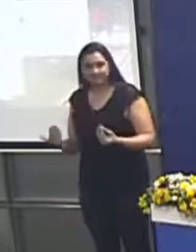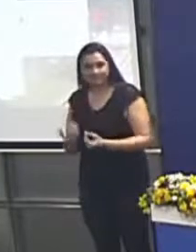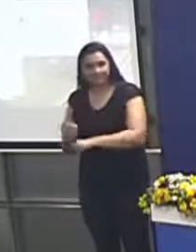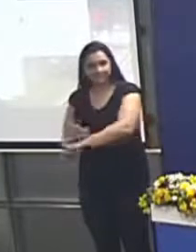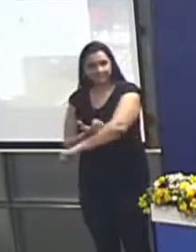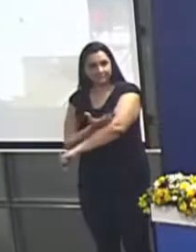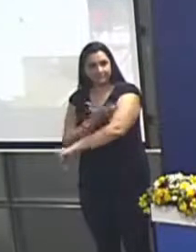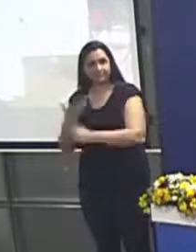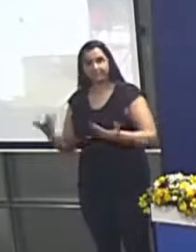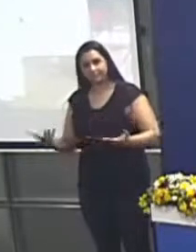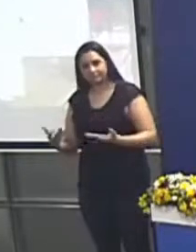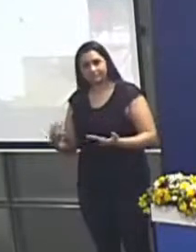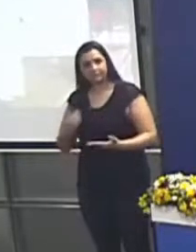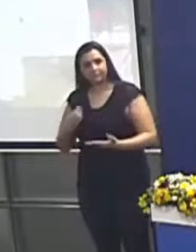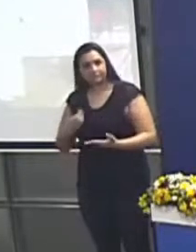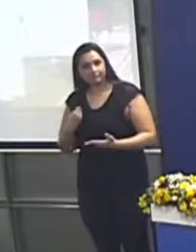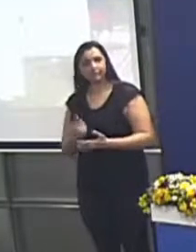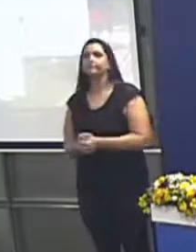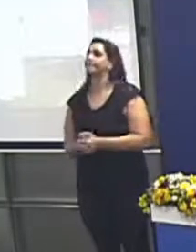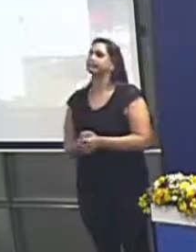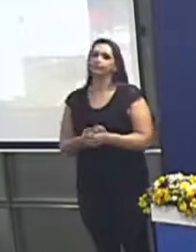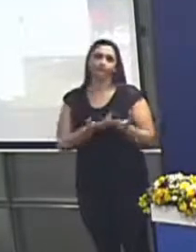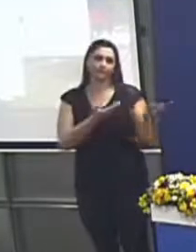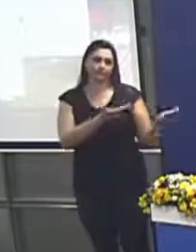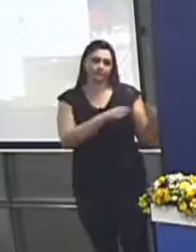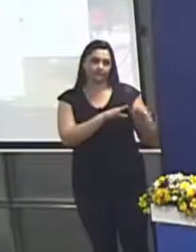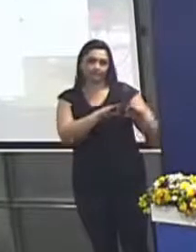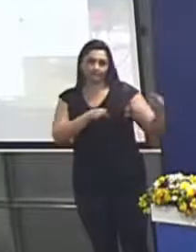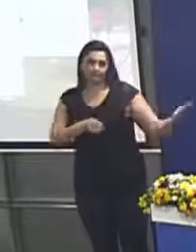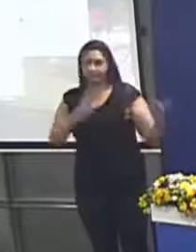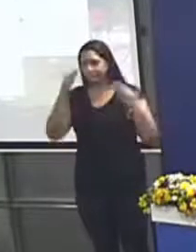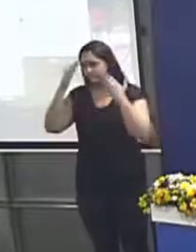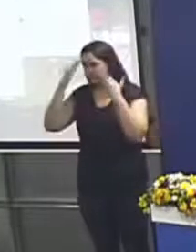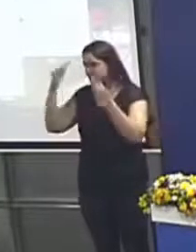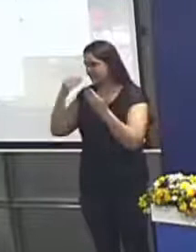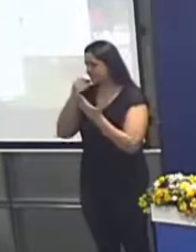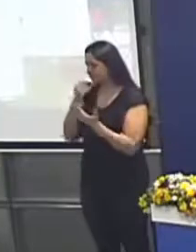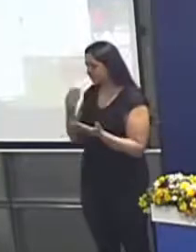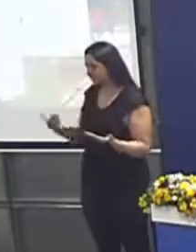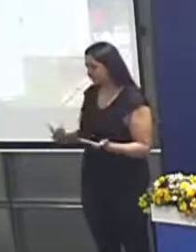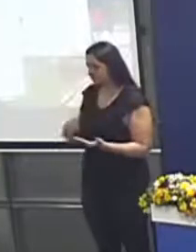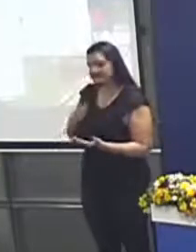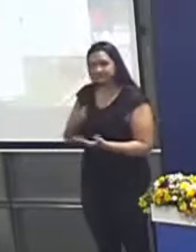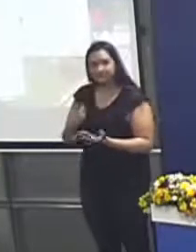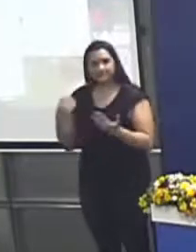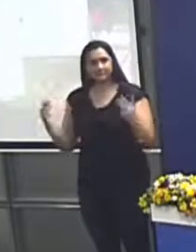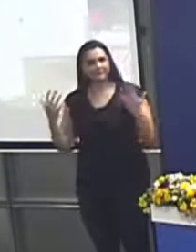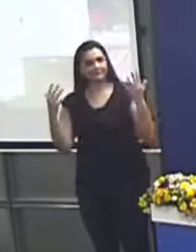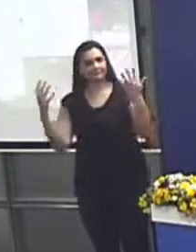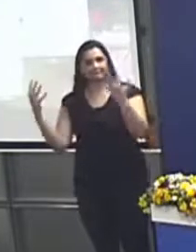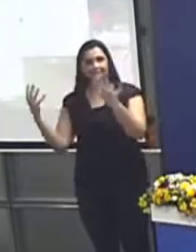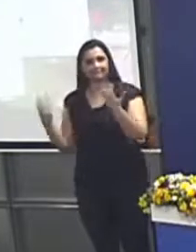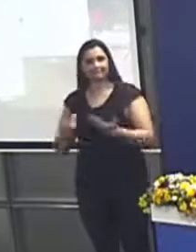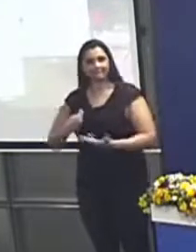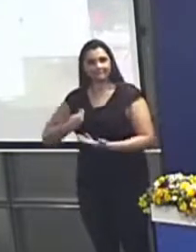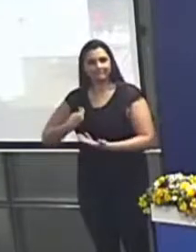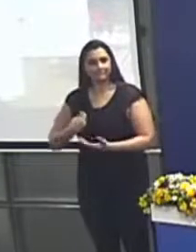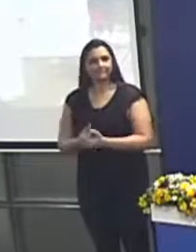tão emocionante como esse. Saúdo à mesa. Obrigado pela oportunidade. Saúdo a todos os